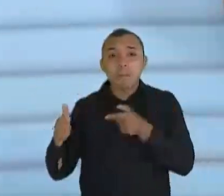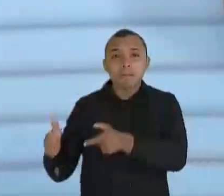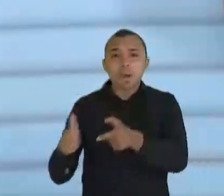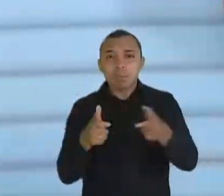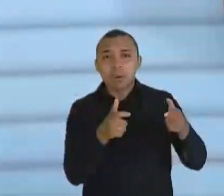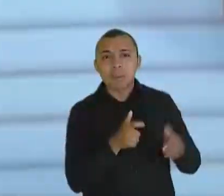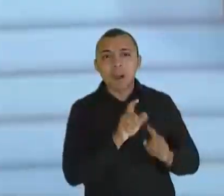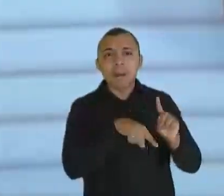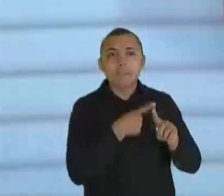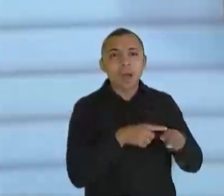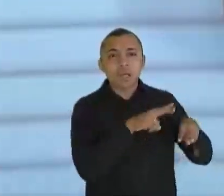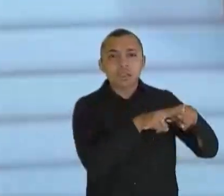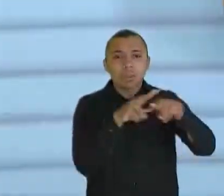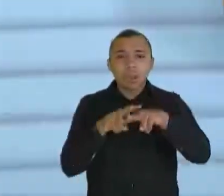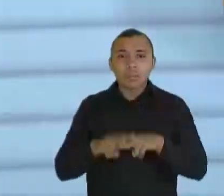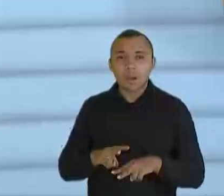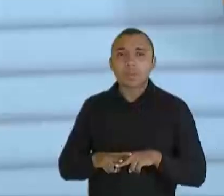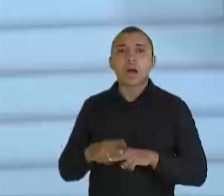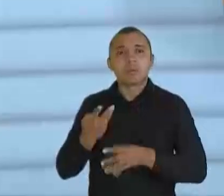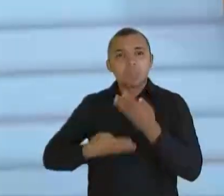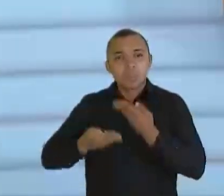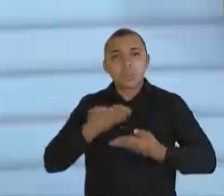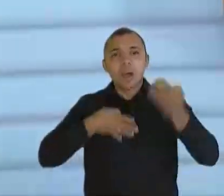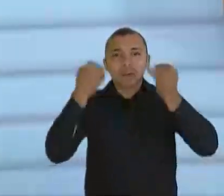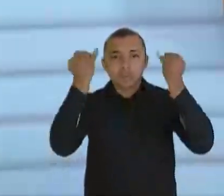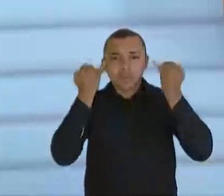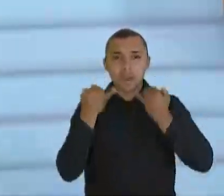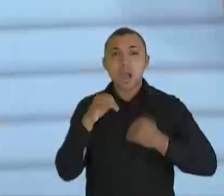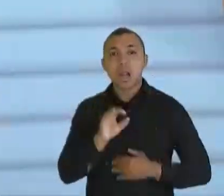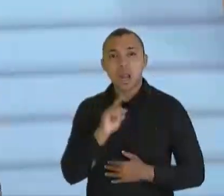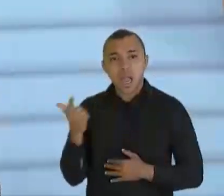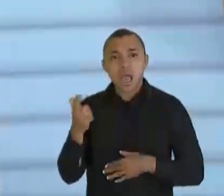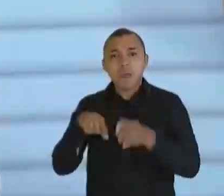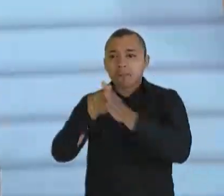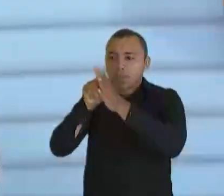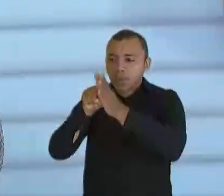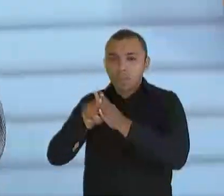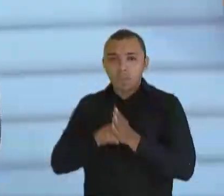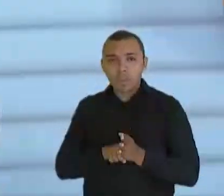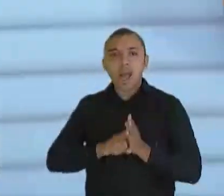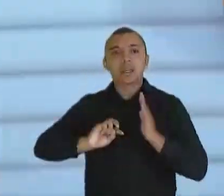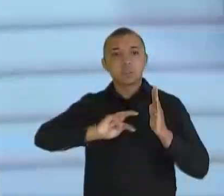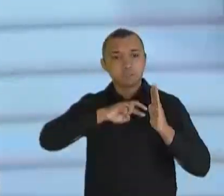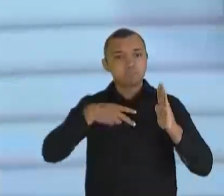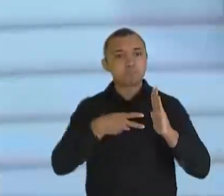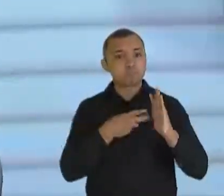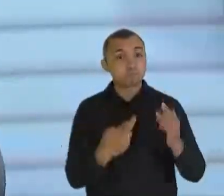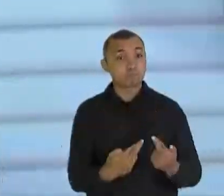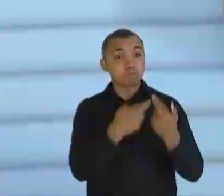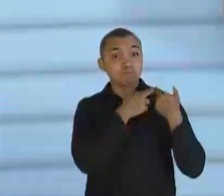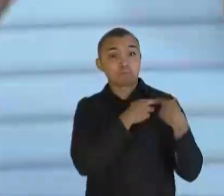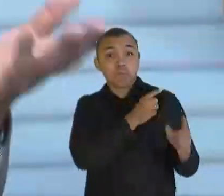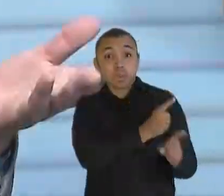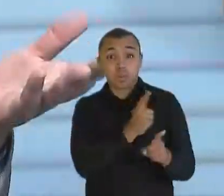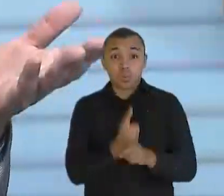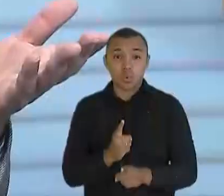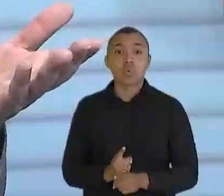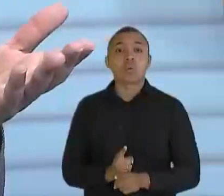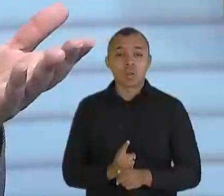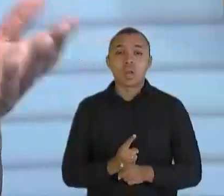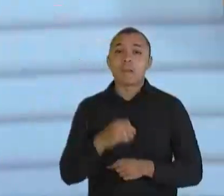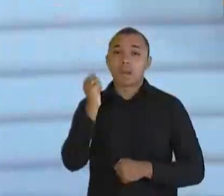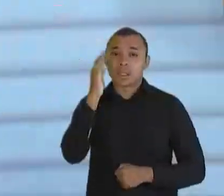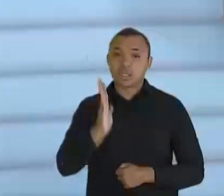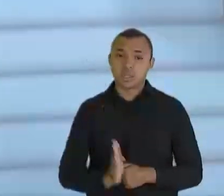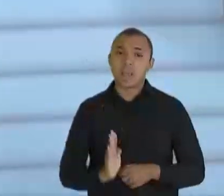cadeias, né? É compartição de informação, né? É investigação, é responsabilização dos crimes, porque isso no Brasil é um problemão